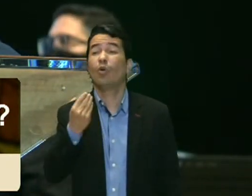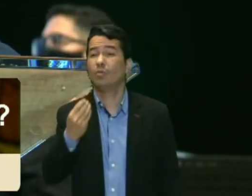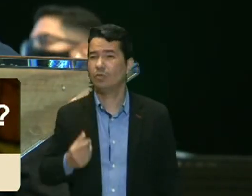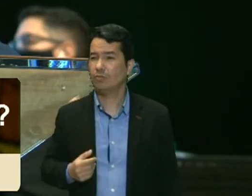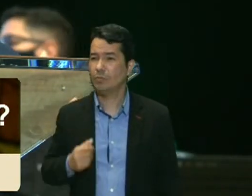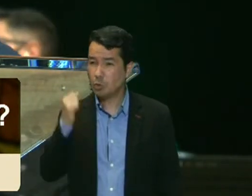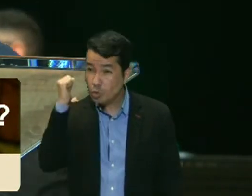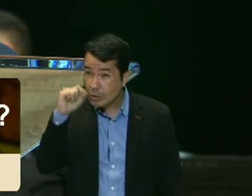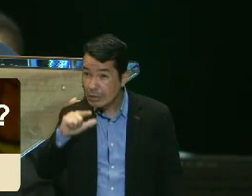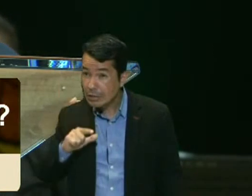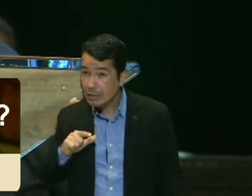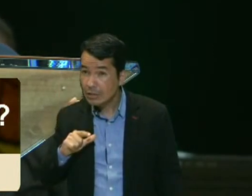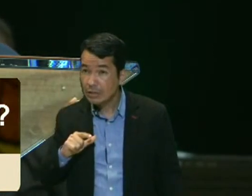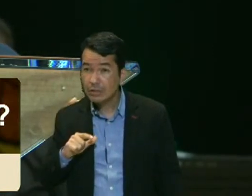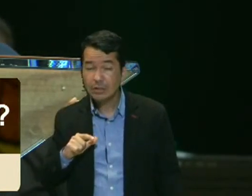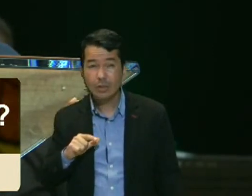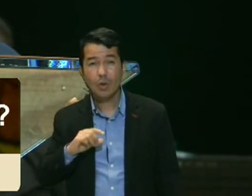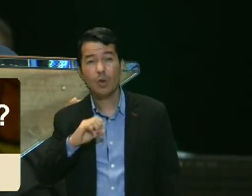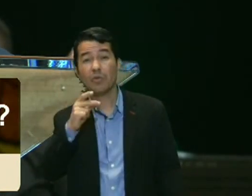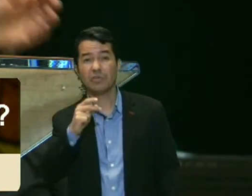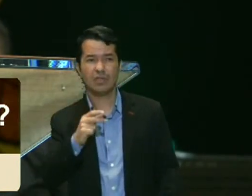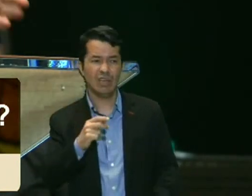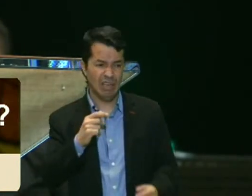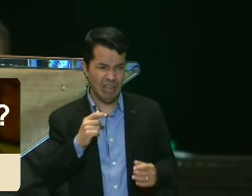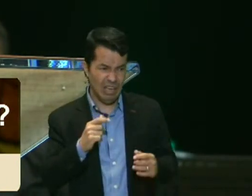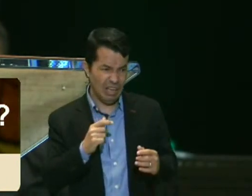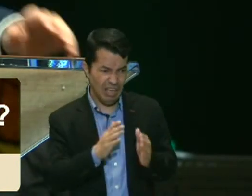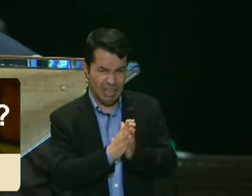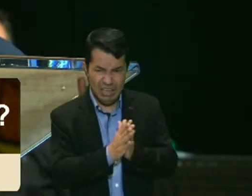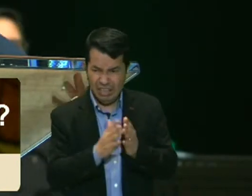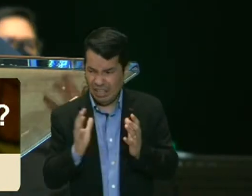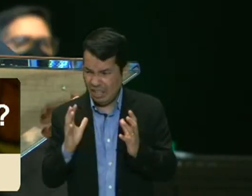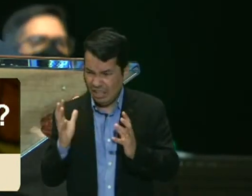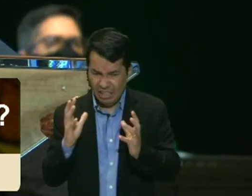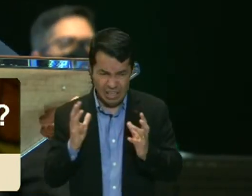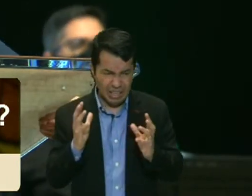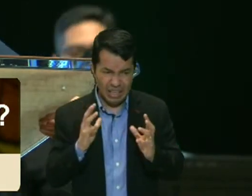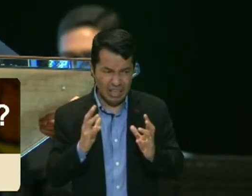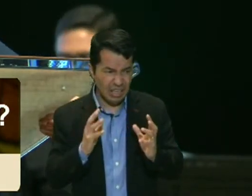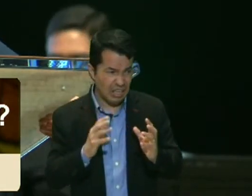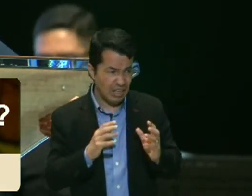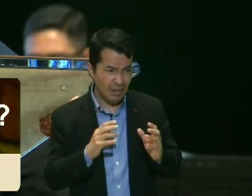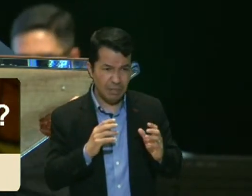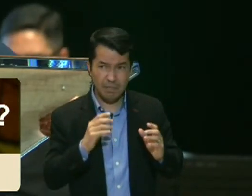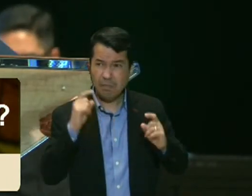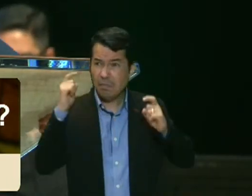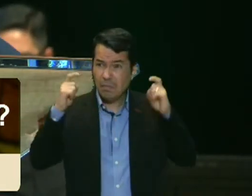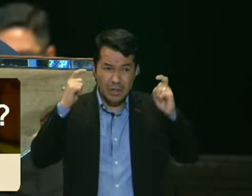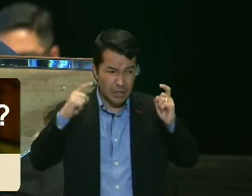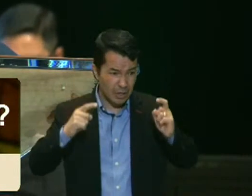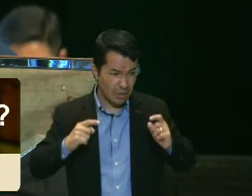do que de crer no poder do Senhor que está com você nessa caminhada?